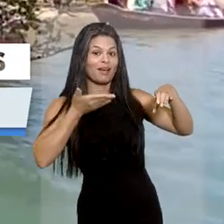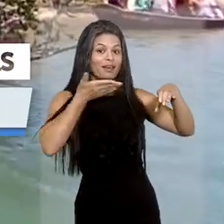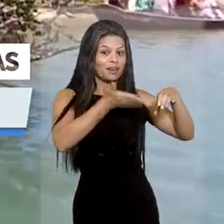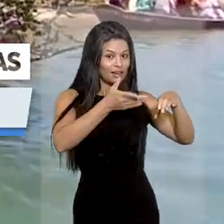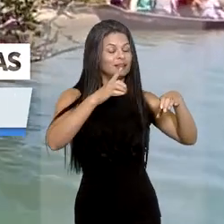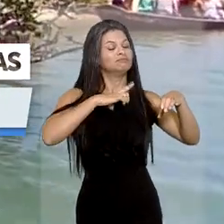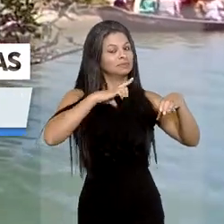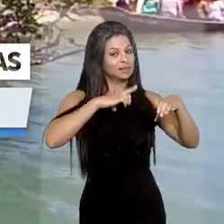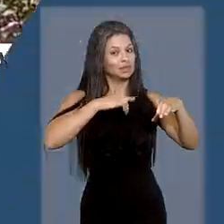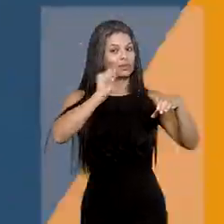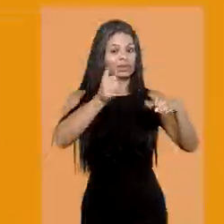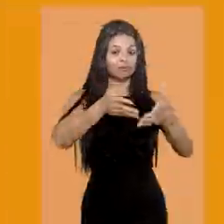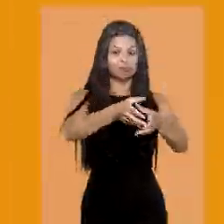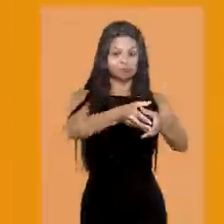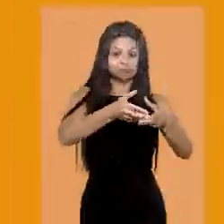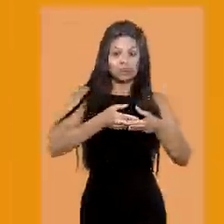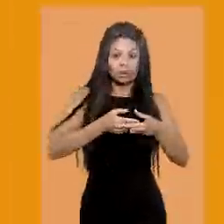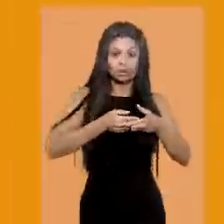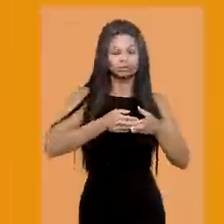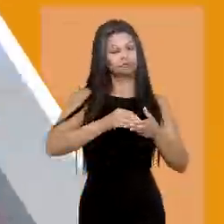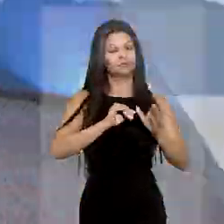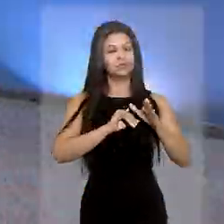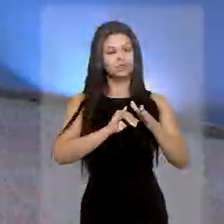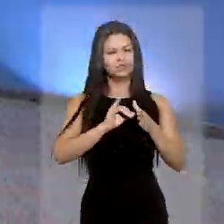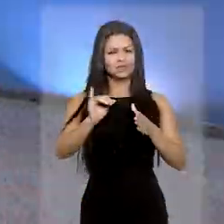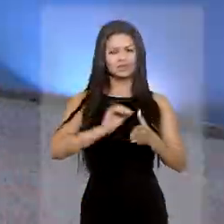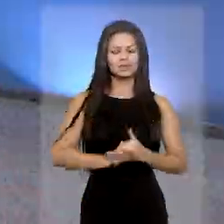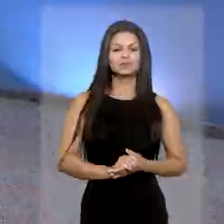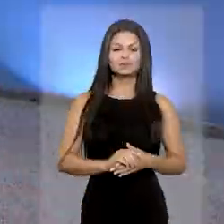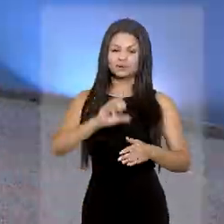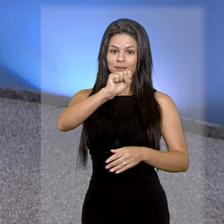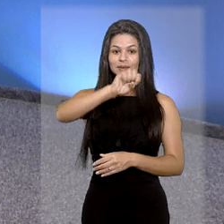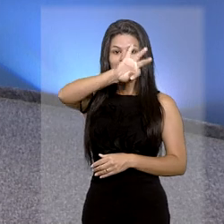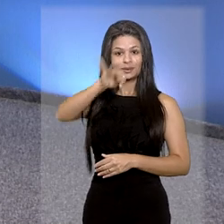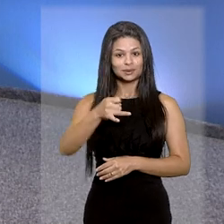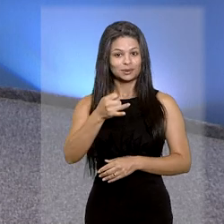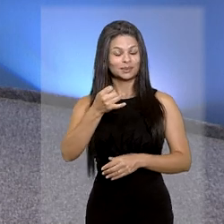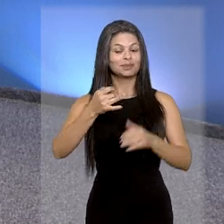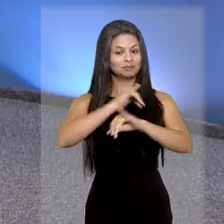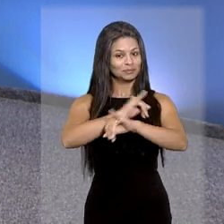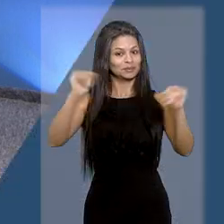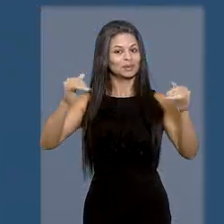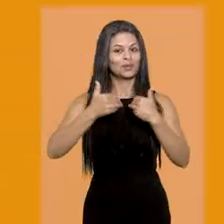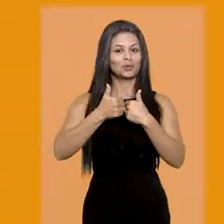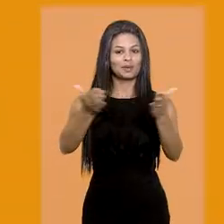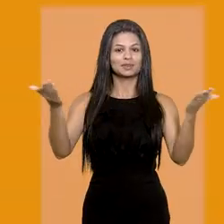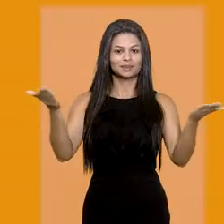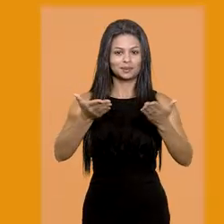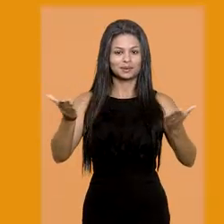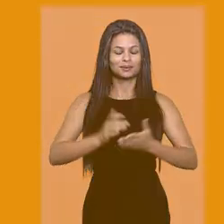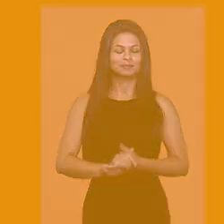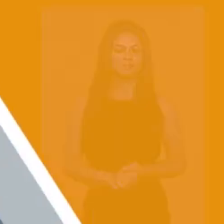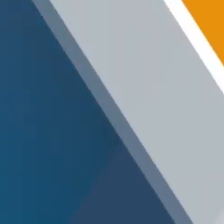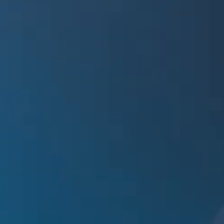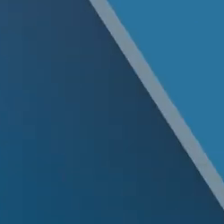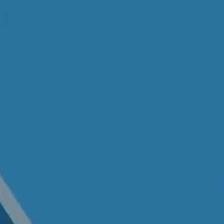Jericoacoara gerou desapropriação indireta o STJ notícias começa agora